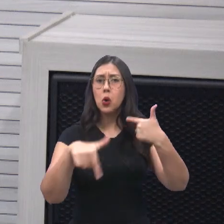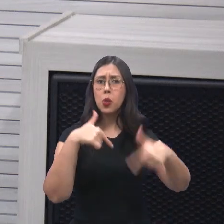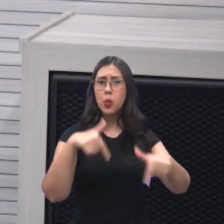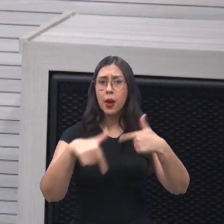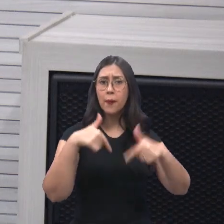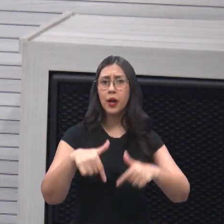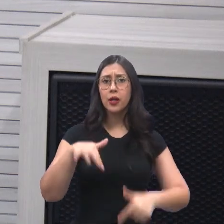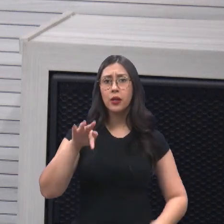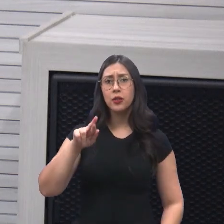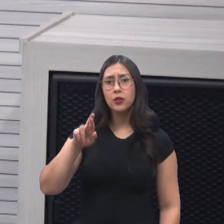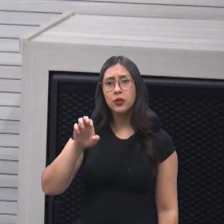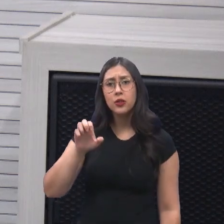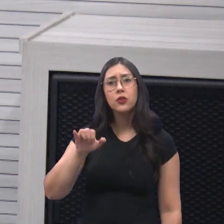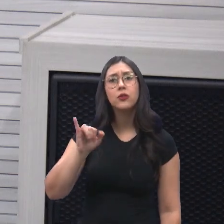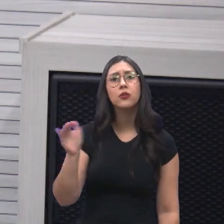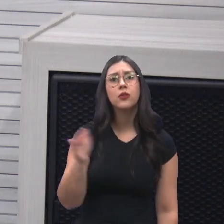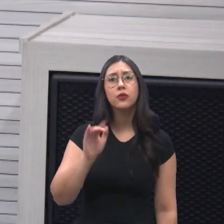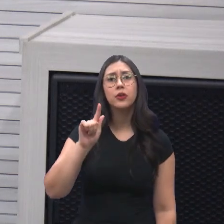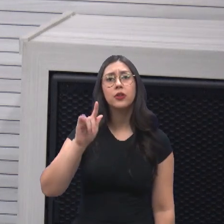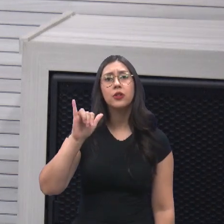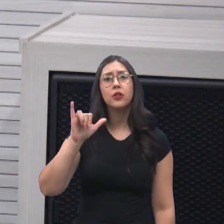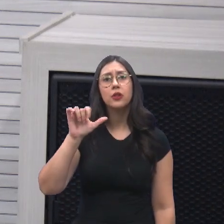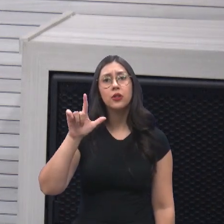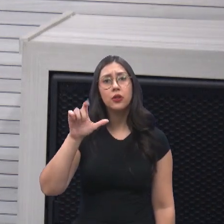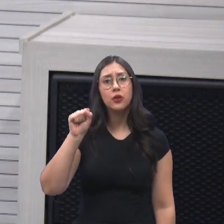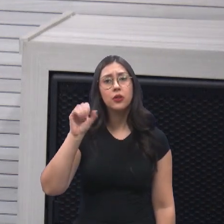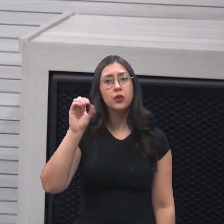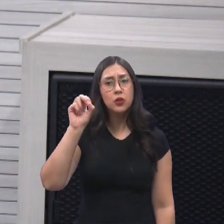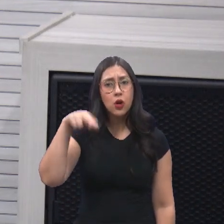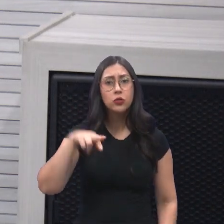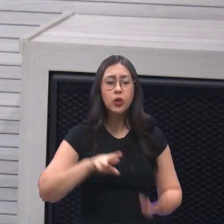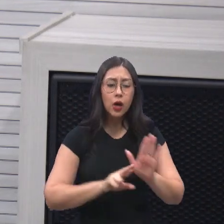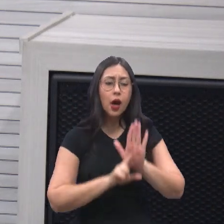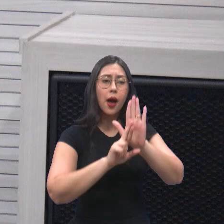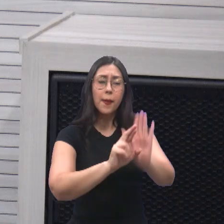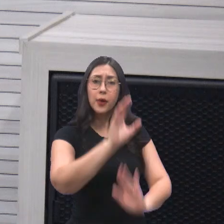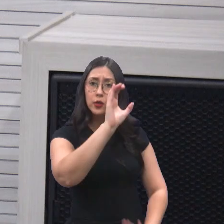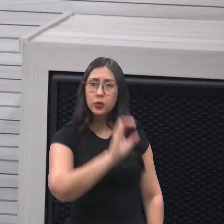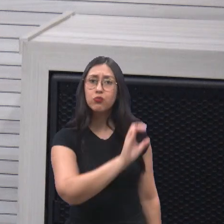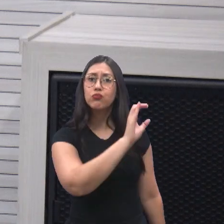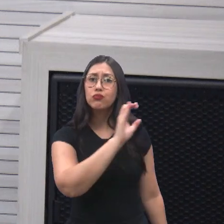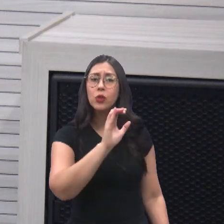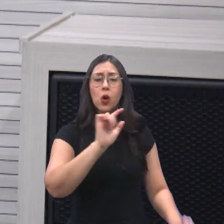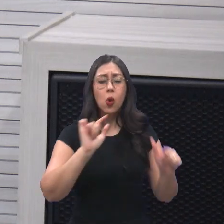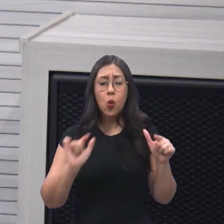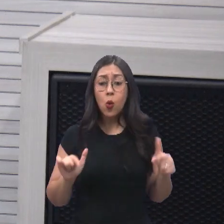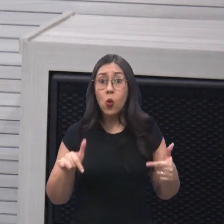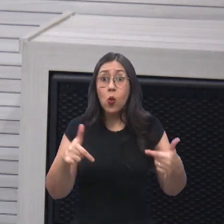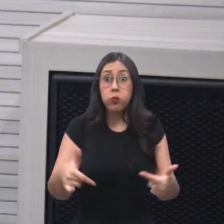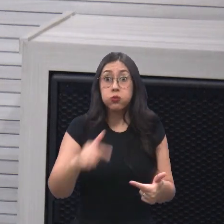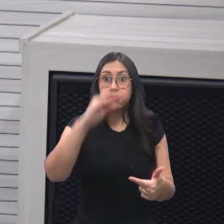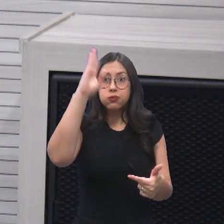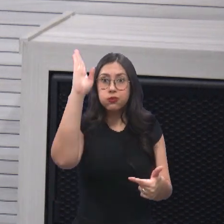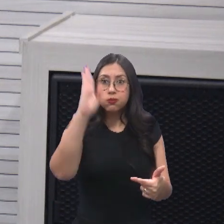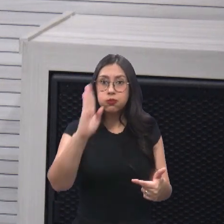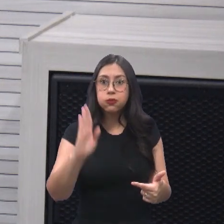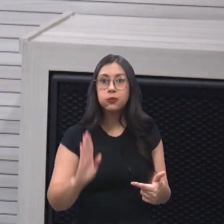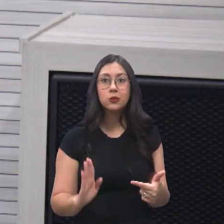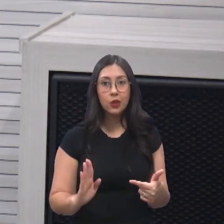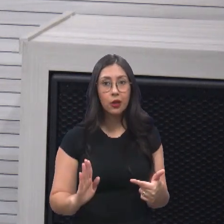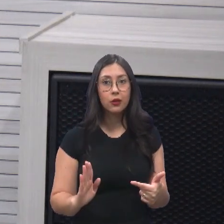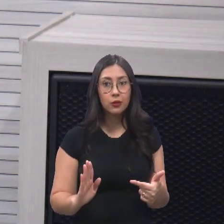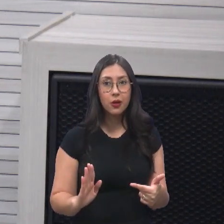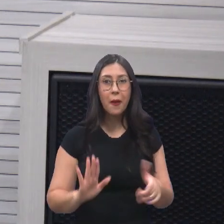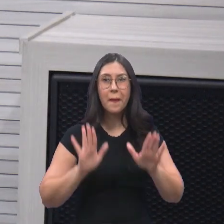tem feito representando os católicos do país. Uma mobilização nacional. E essa